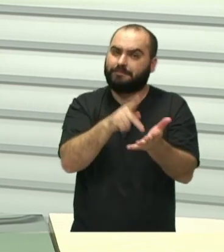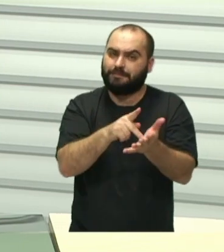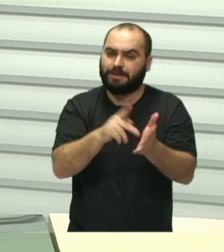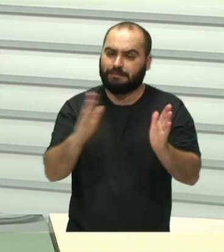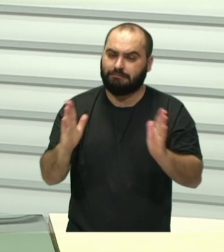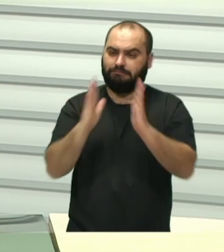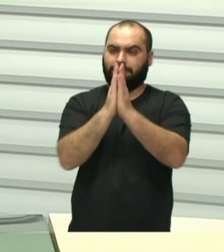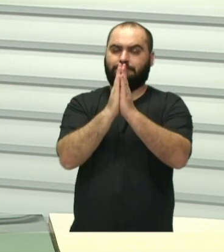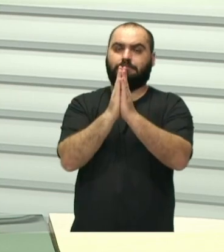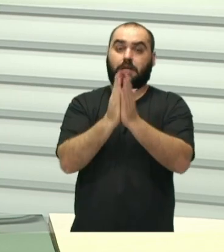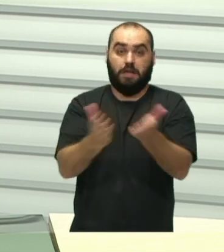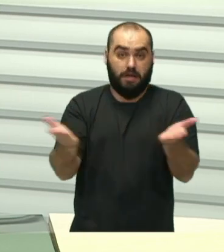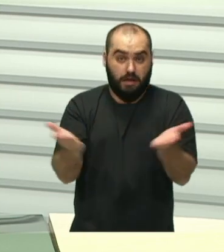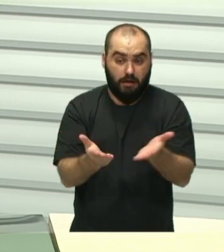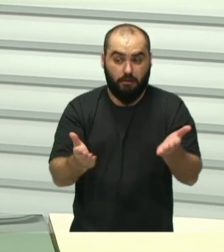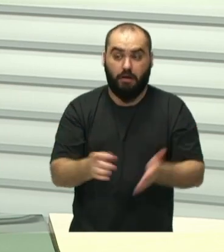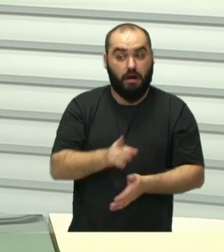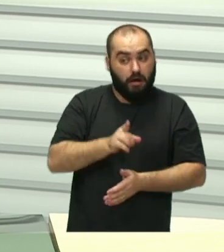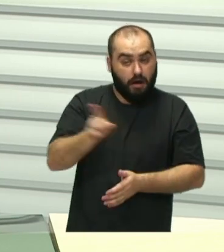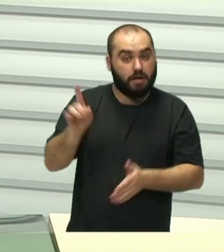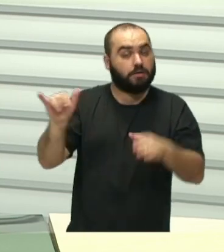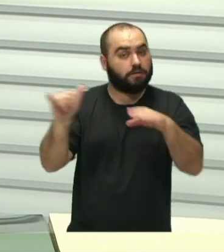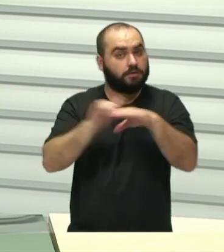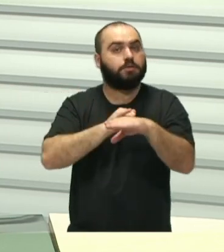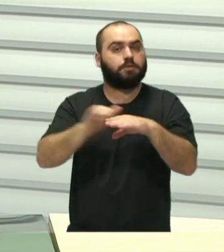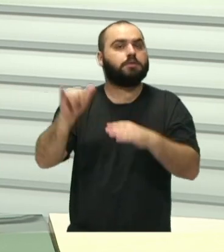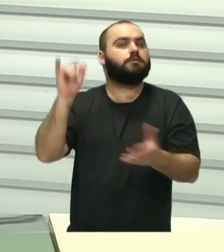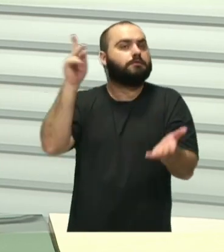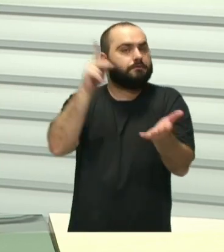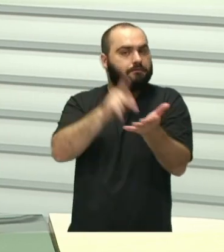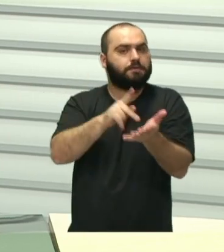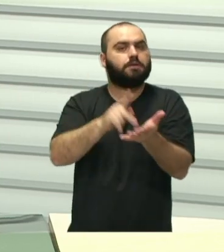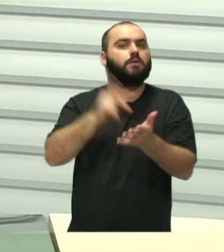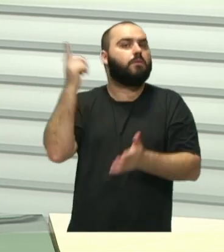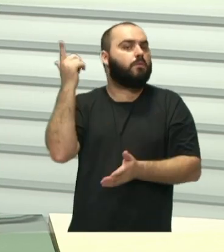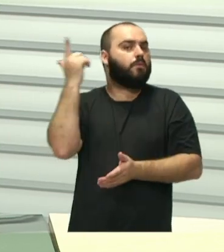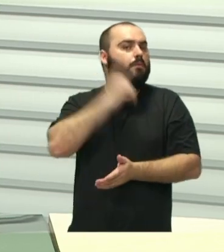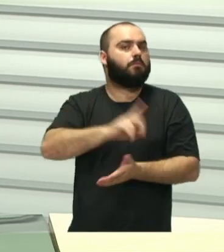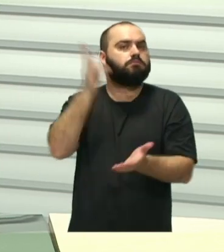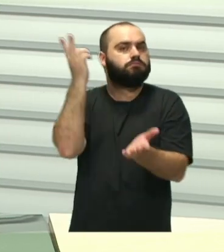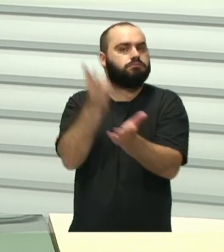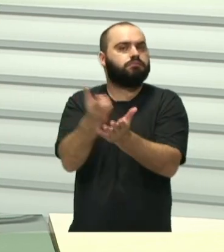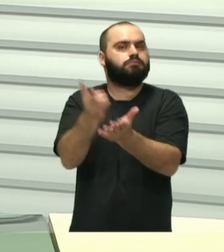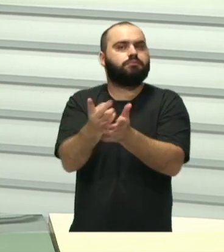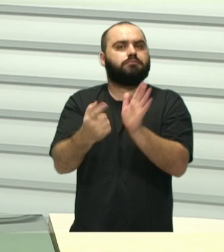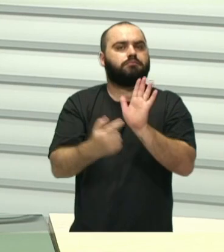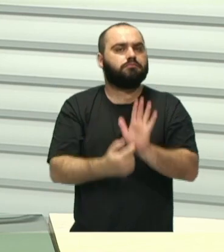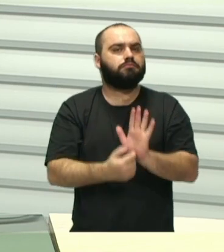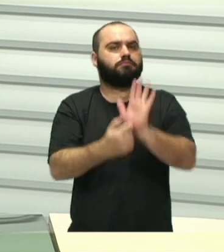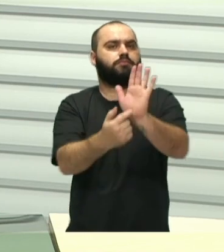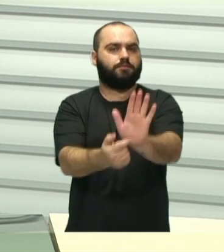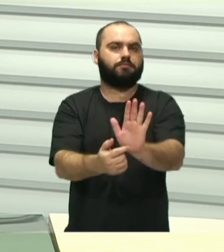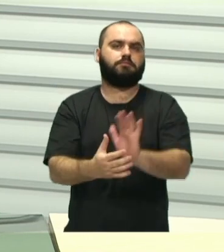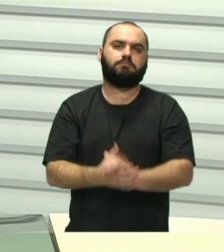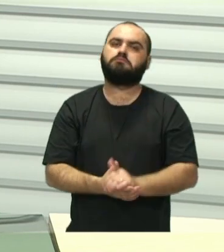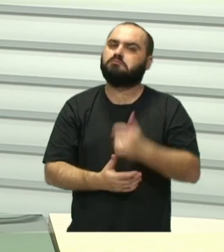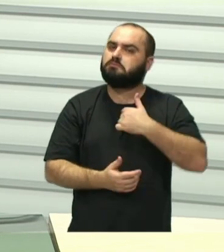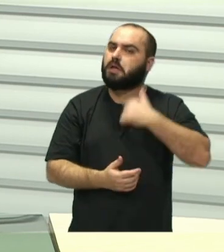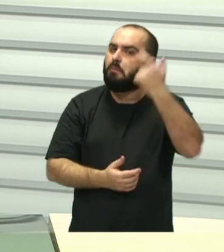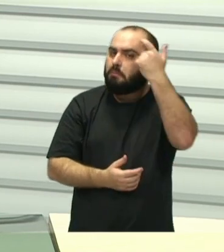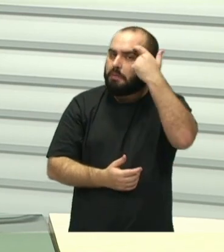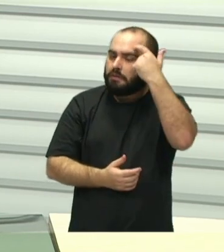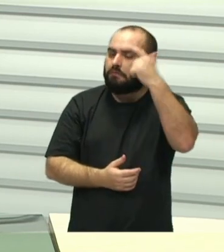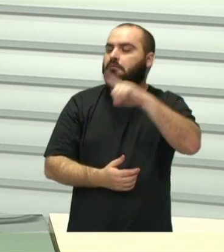e agora essa ferramenta Com certeza ela vai ser Oi Atende bugada e penso que ainda vai ter uma atualização